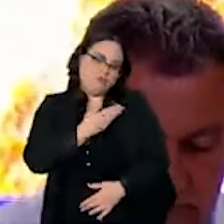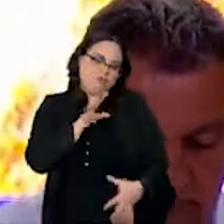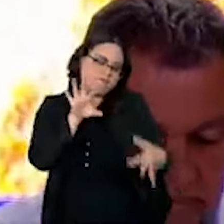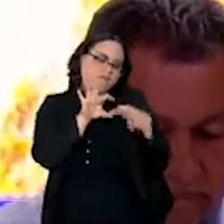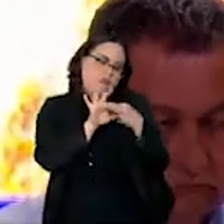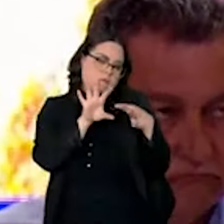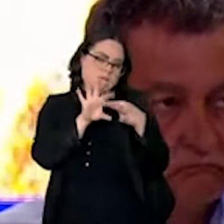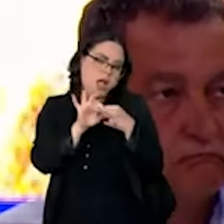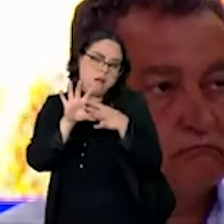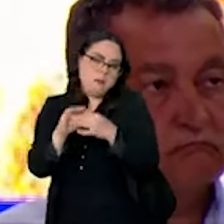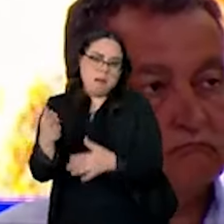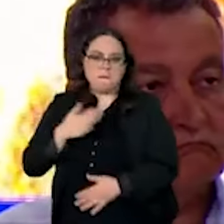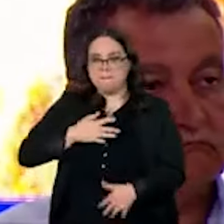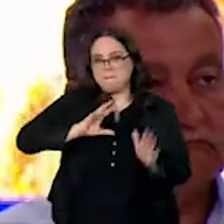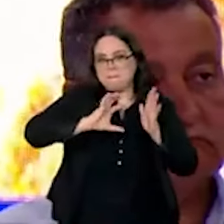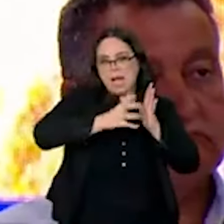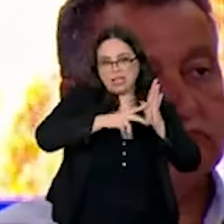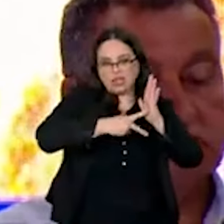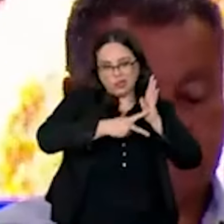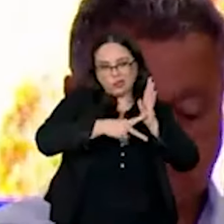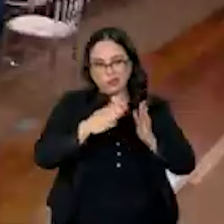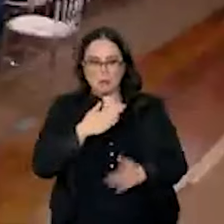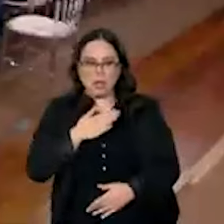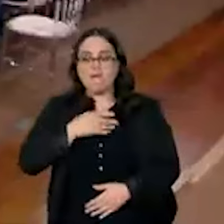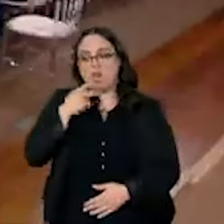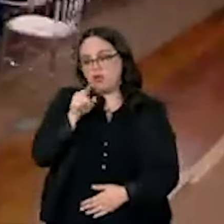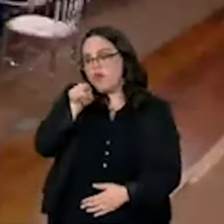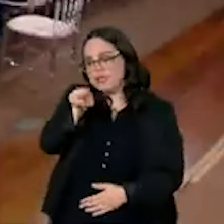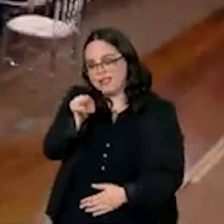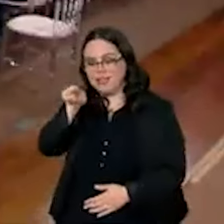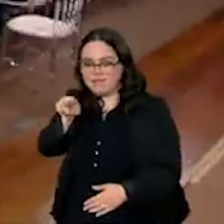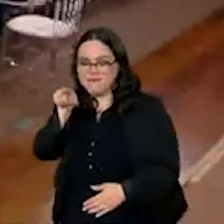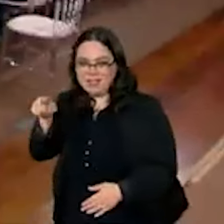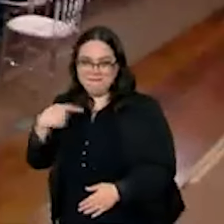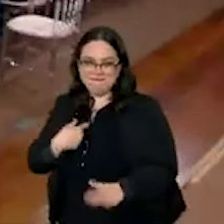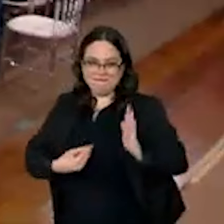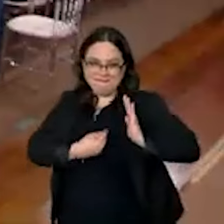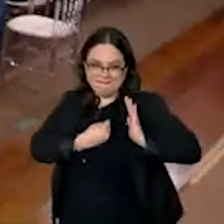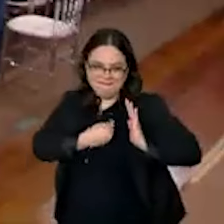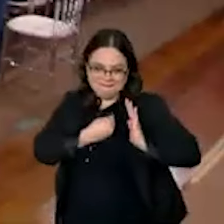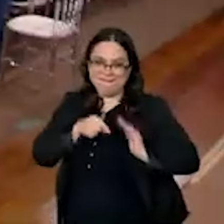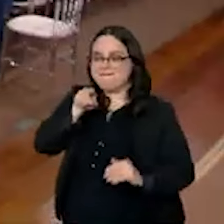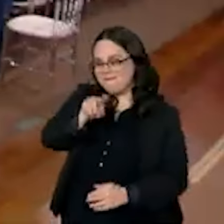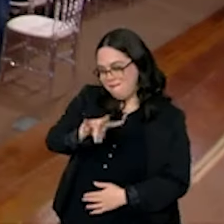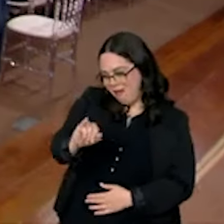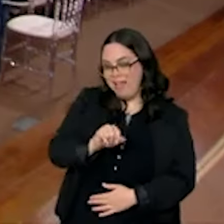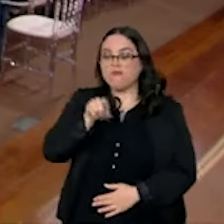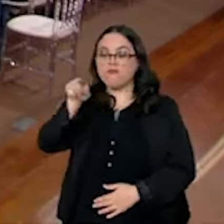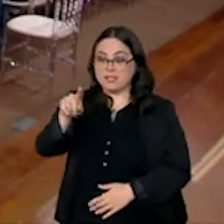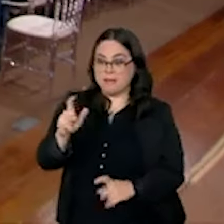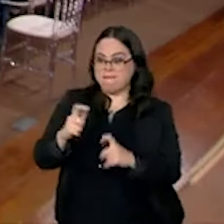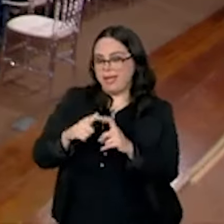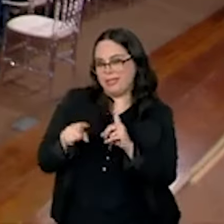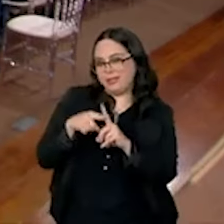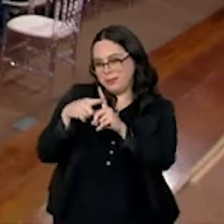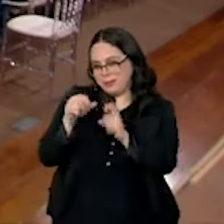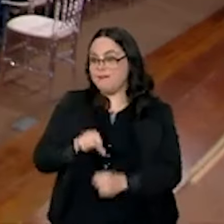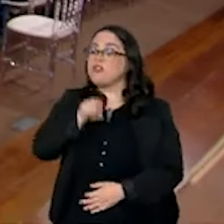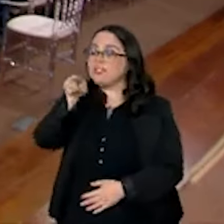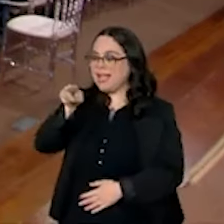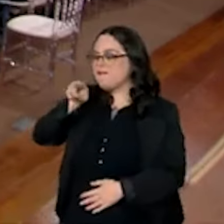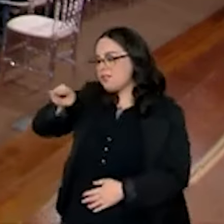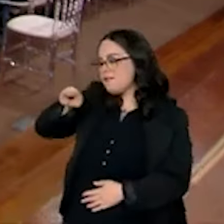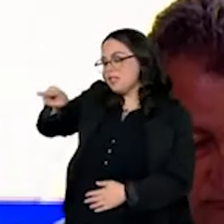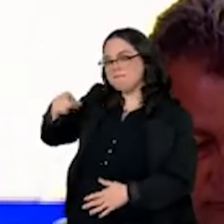os prefeitos do meu partido, e dizer: você vai ter o programa Minha Casa Minha Vida, você vai ter o programa Mais Médico, você vai ter